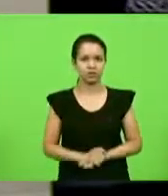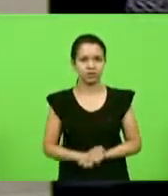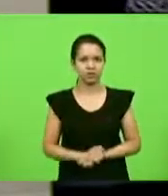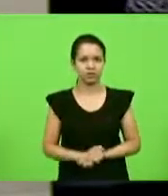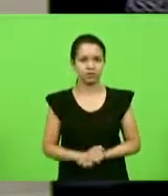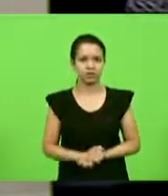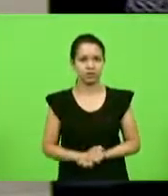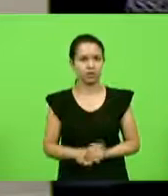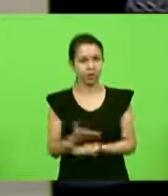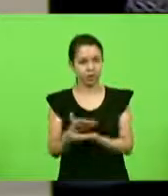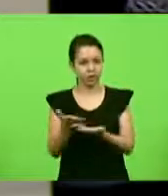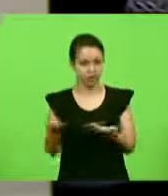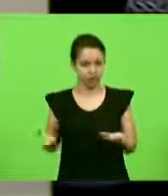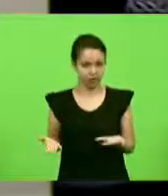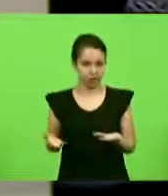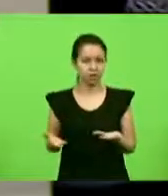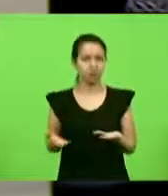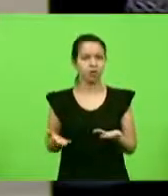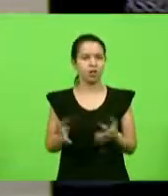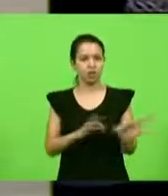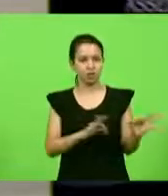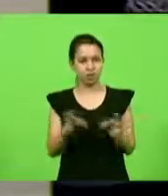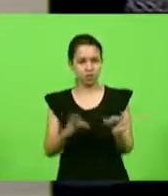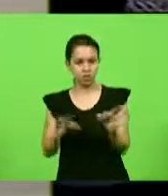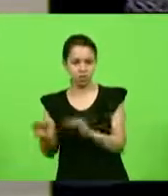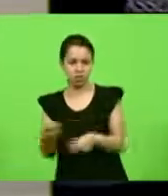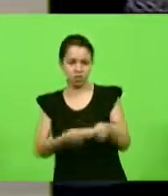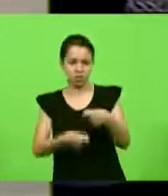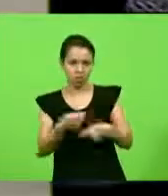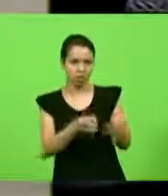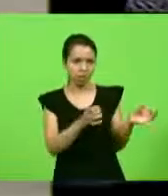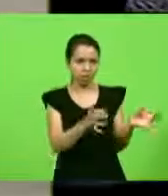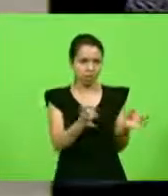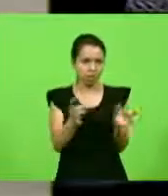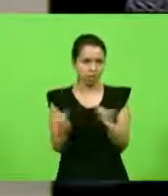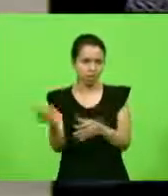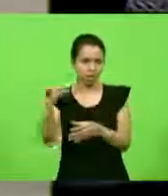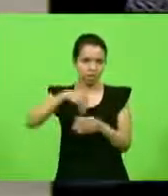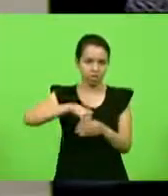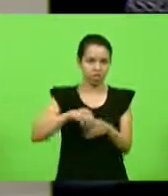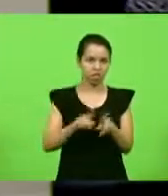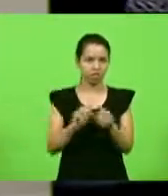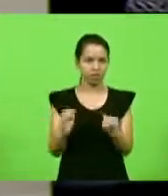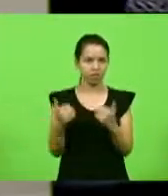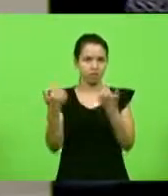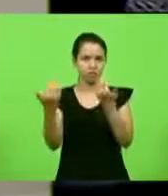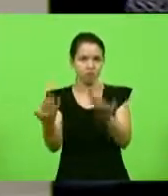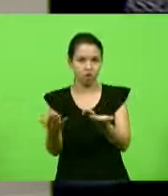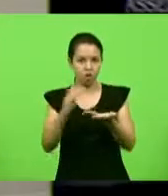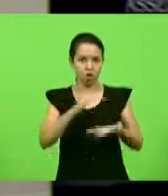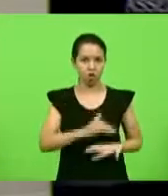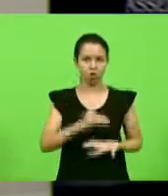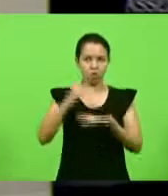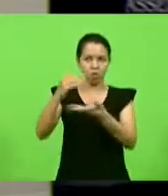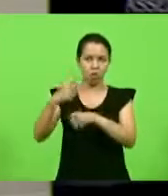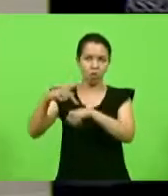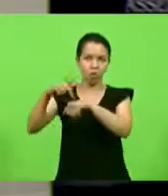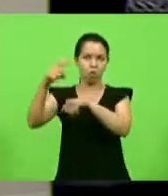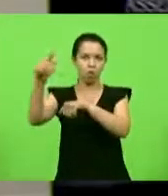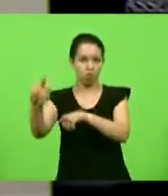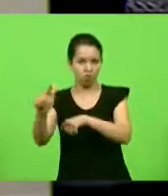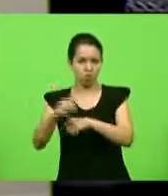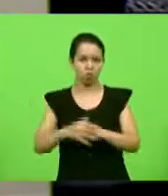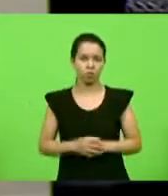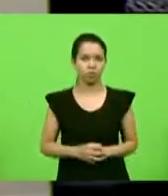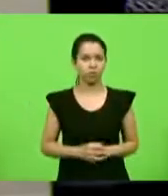o planejamento comercial de vendas internas e externas, exportações, mas vocês